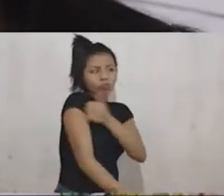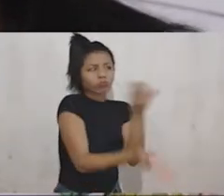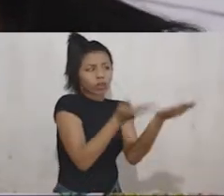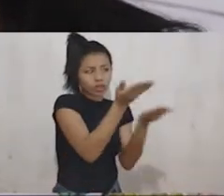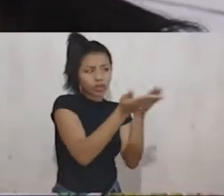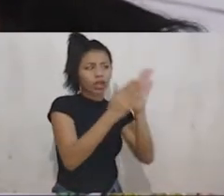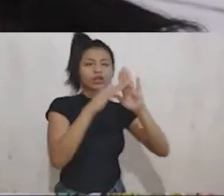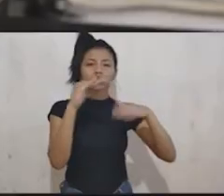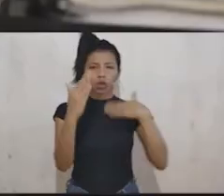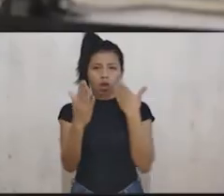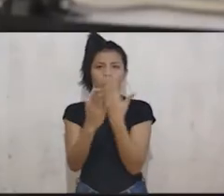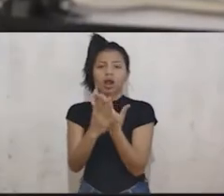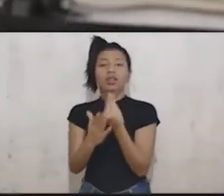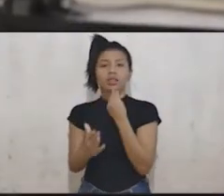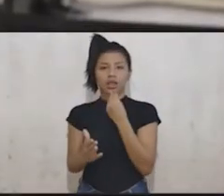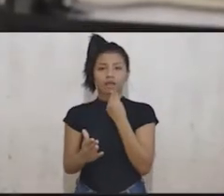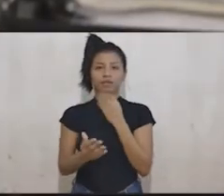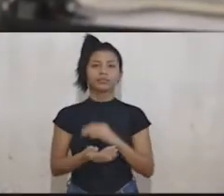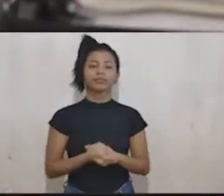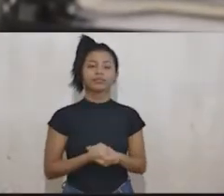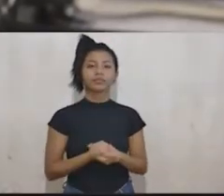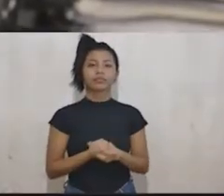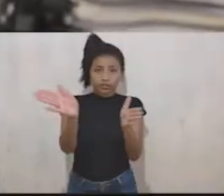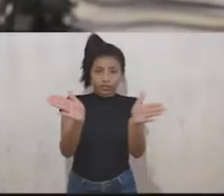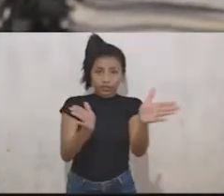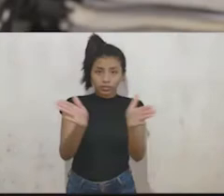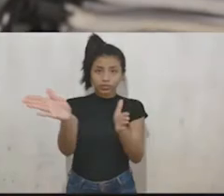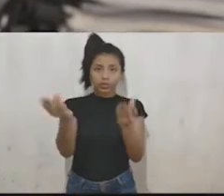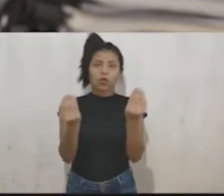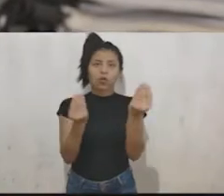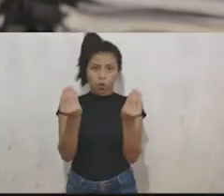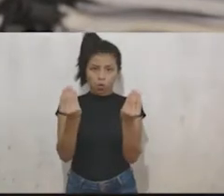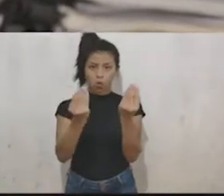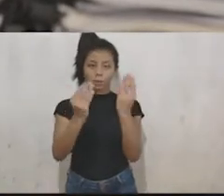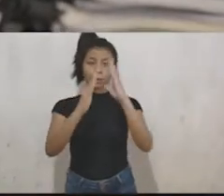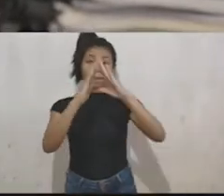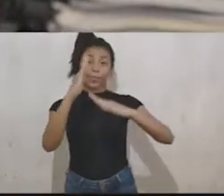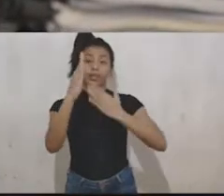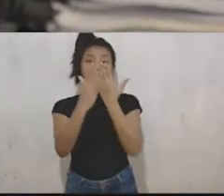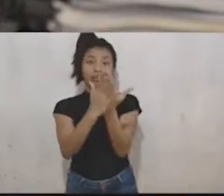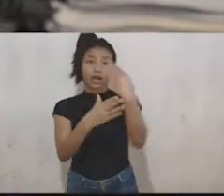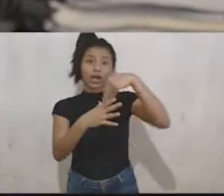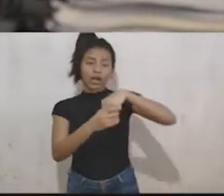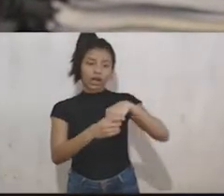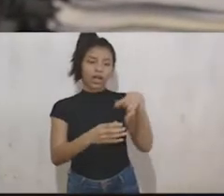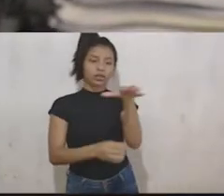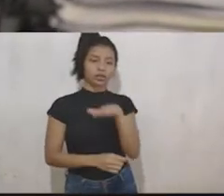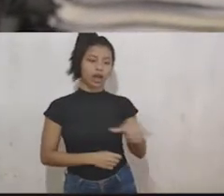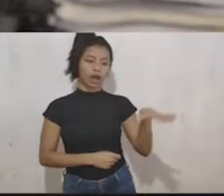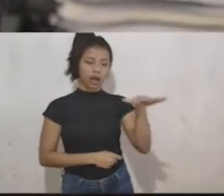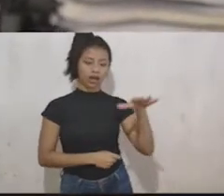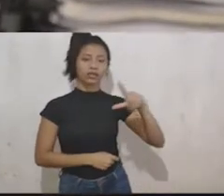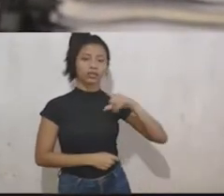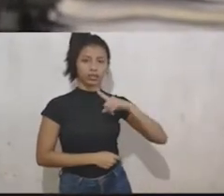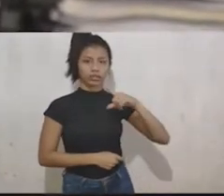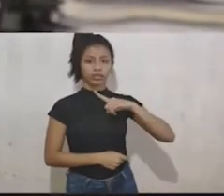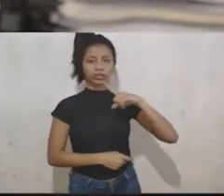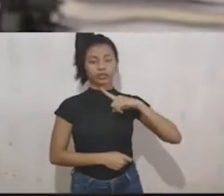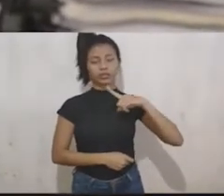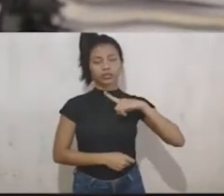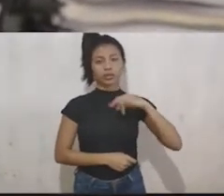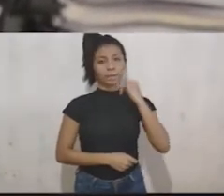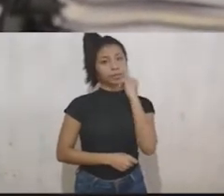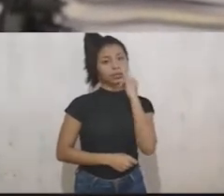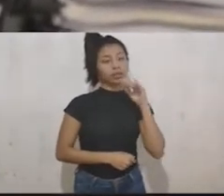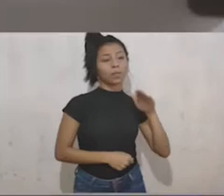acompanhamento pedagógico. Essa acessibilidade, ela acontece, né, tanto nos espaços físicos da escola,